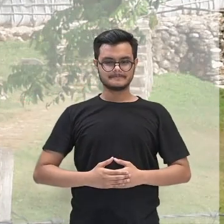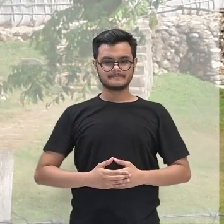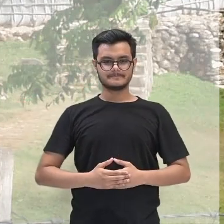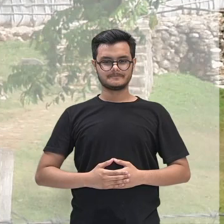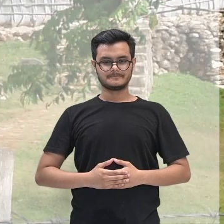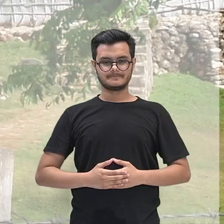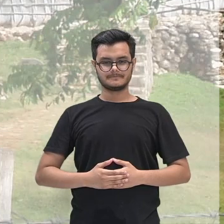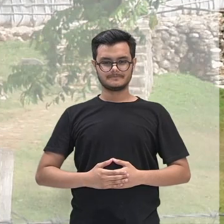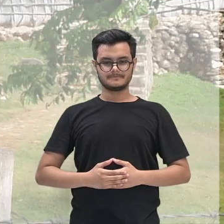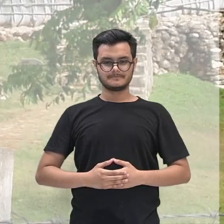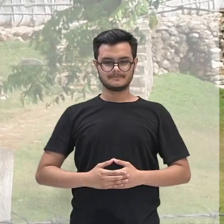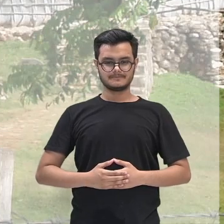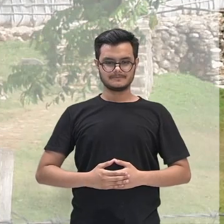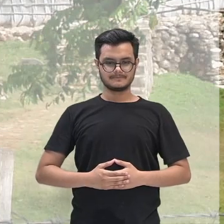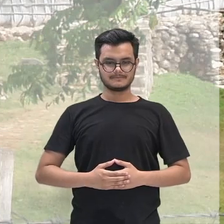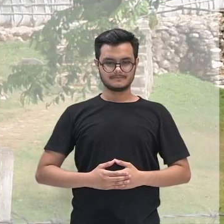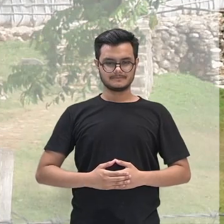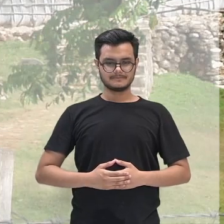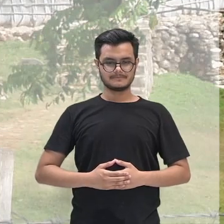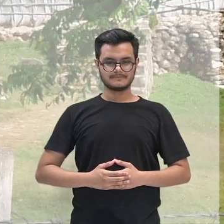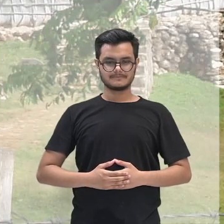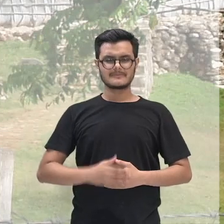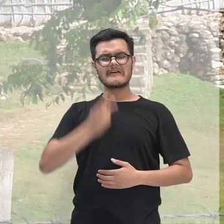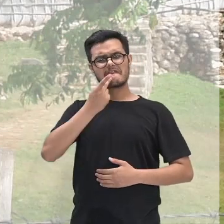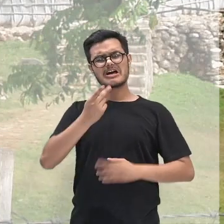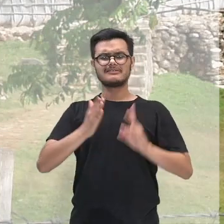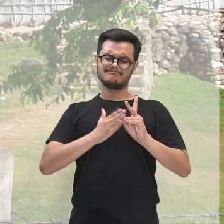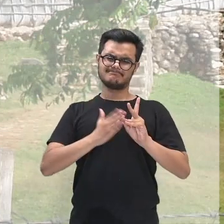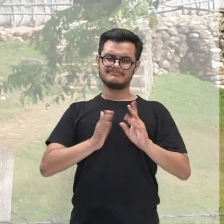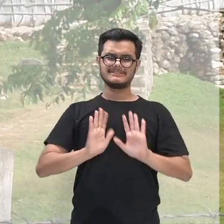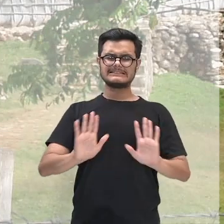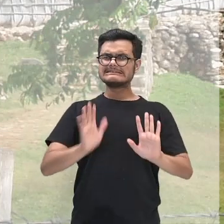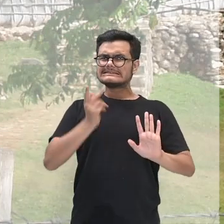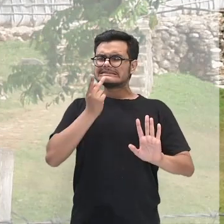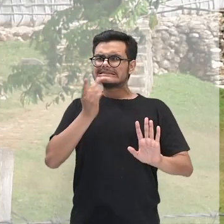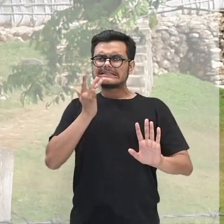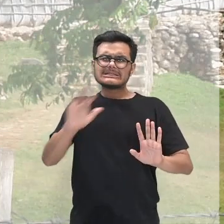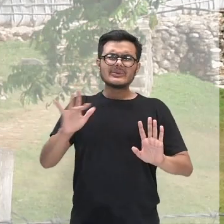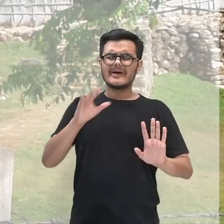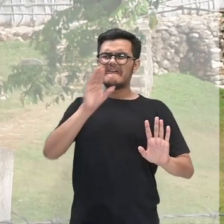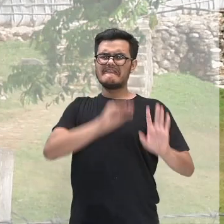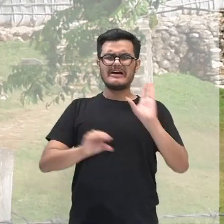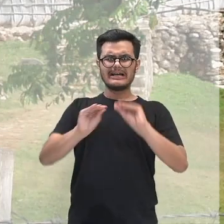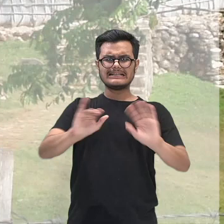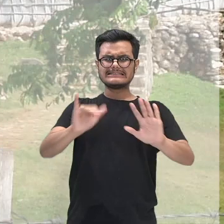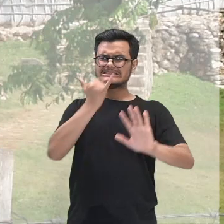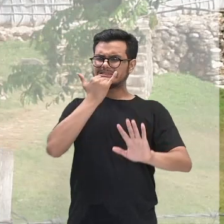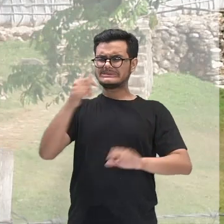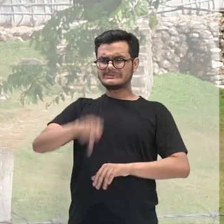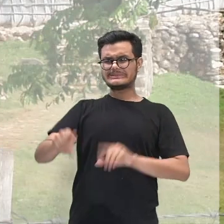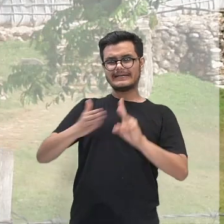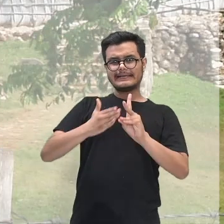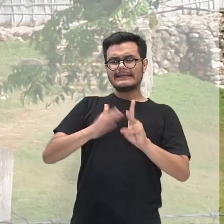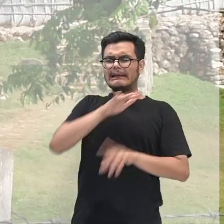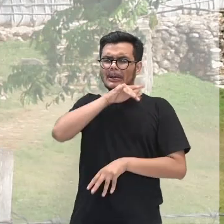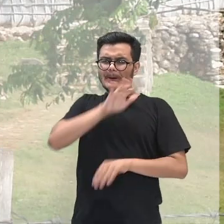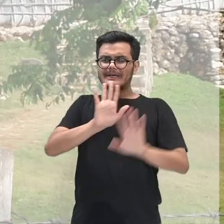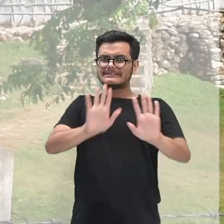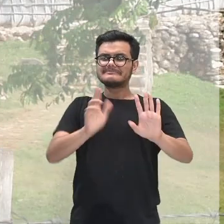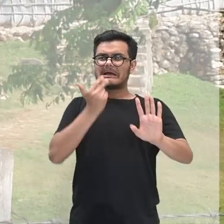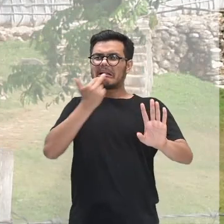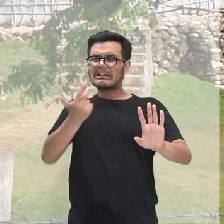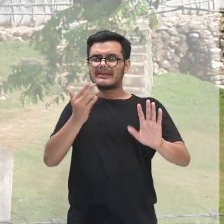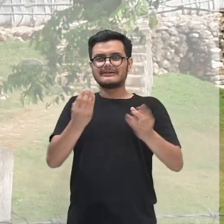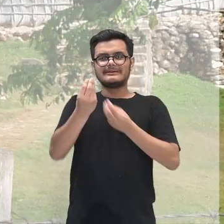e Caxinauá. Acho que seria assim a pronúncia. A língua do professor hoje não está muito legal para falar aí nessa